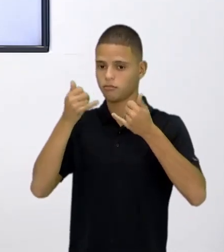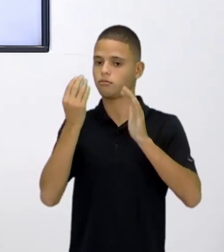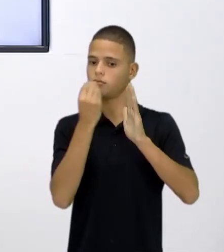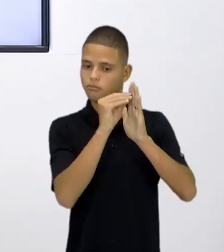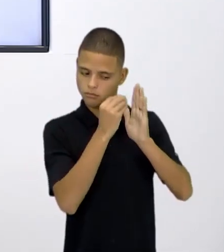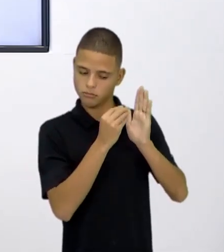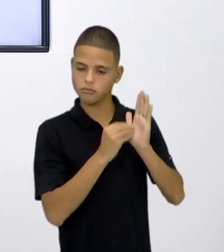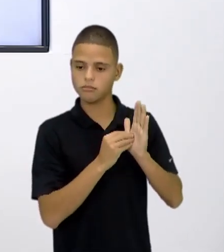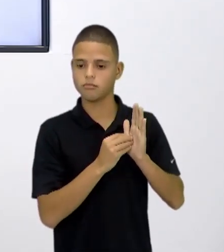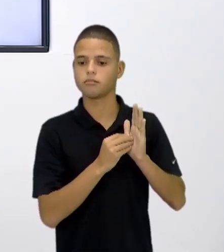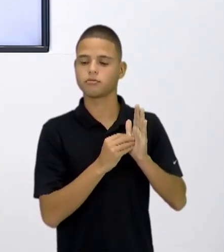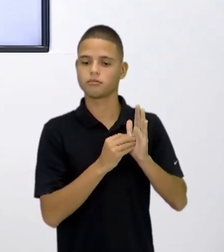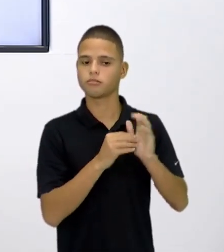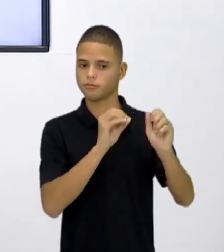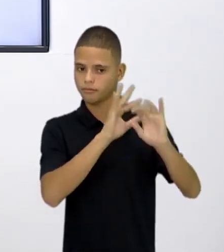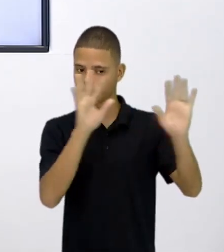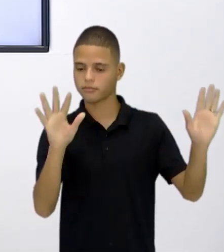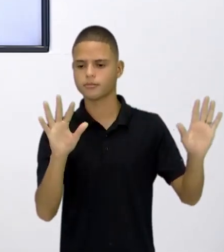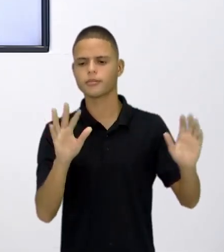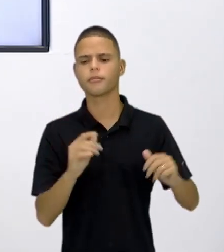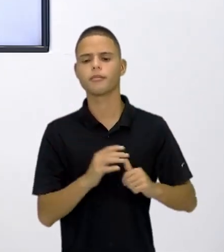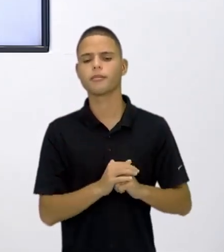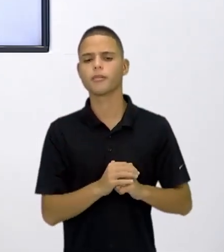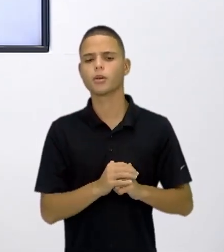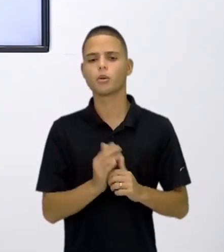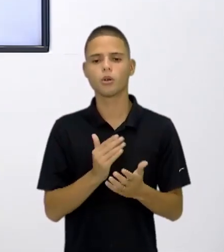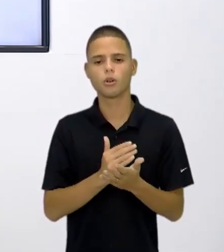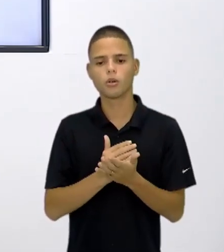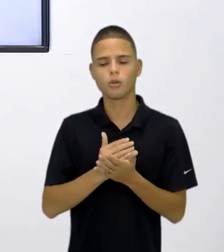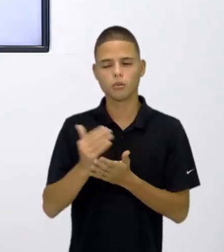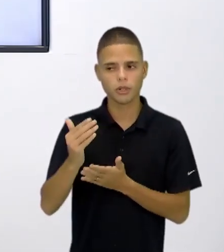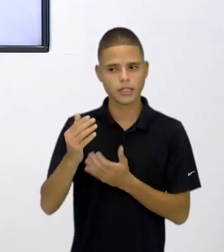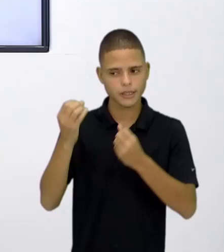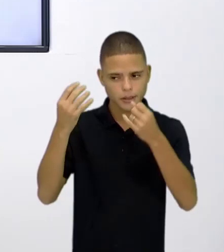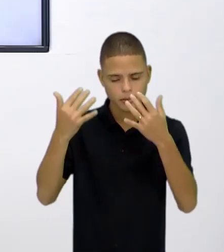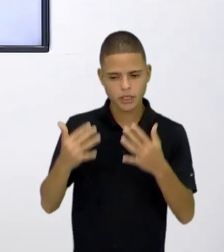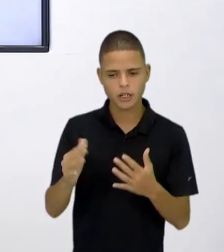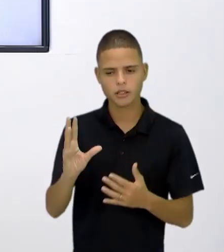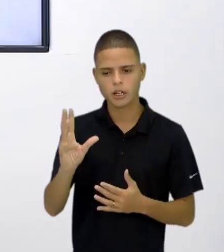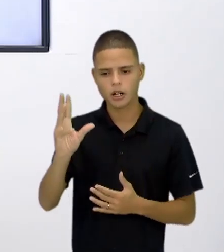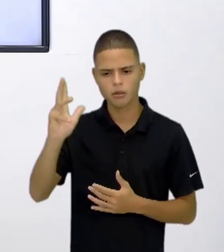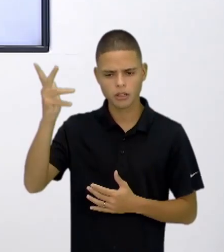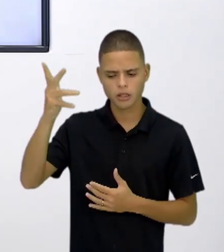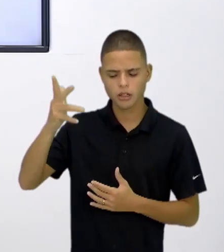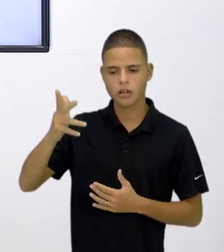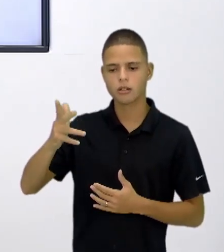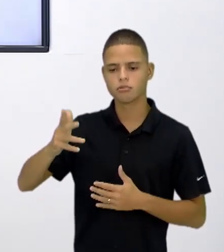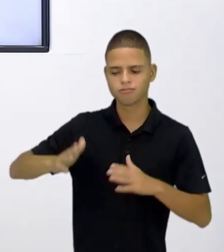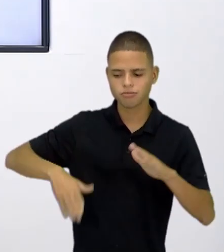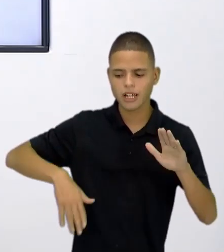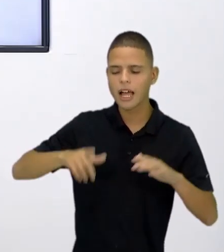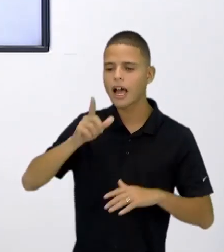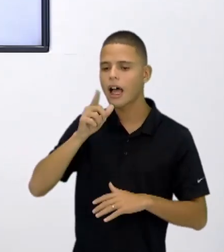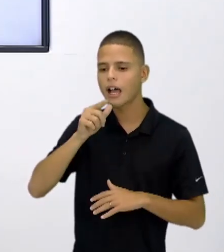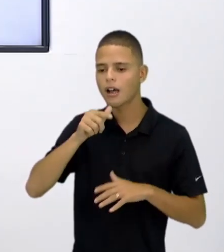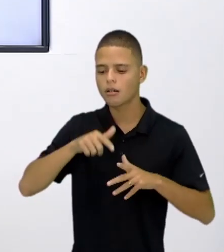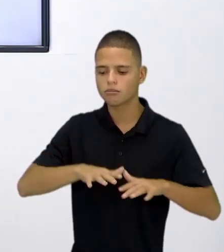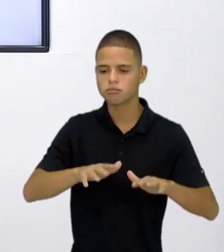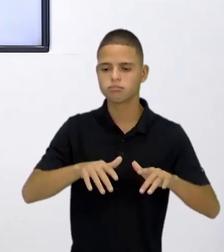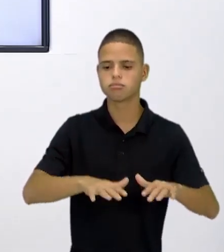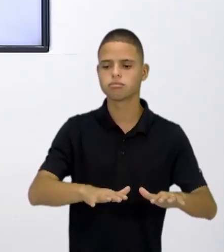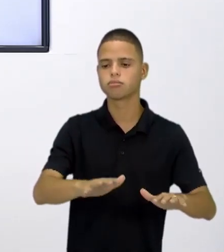explícitas estão ali, e quando começa a falar que aconteceu algo no ecossistema no Nordeste, você não tem essa informação, o